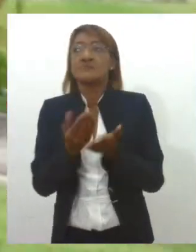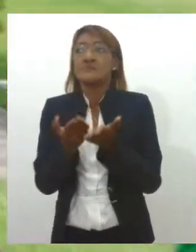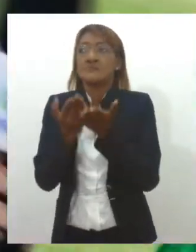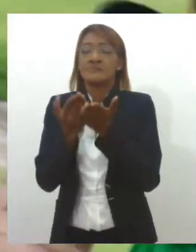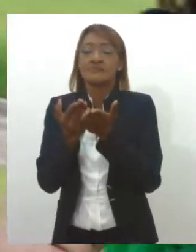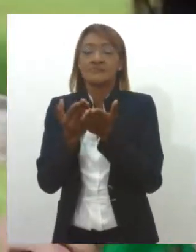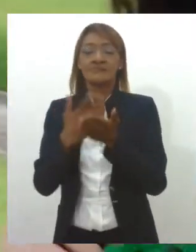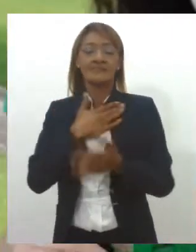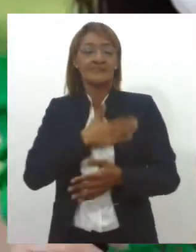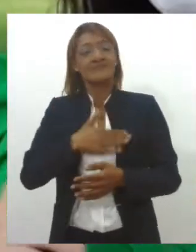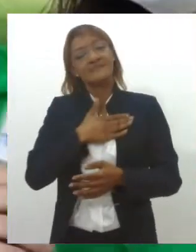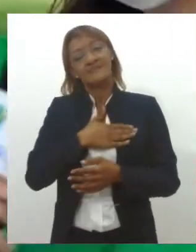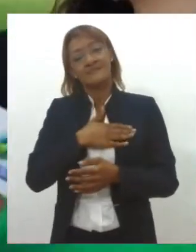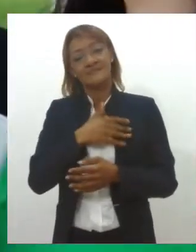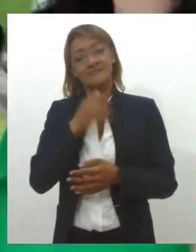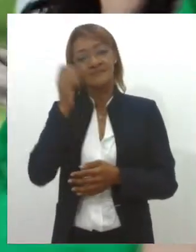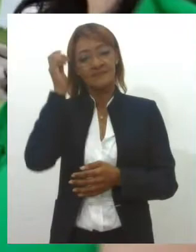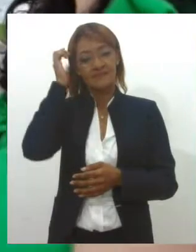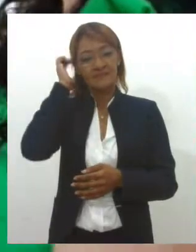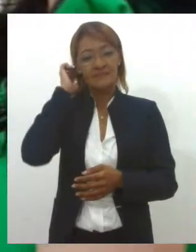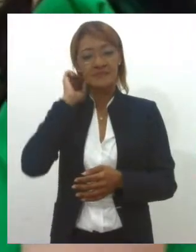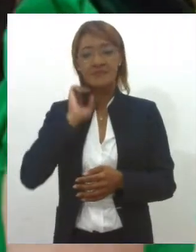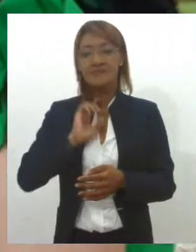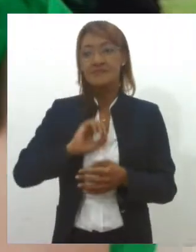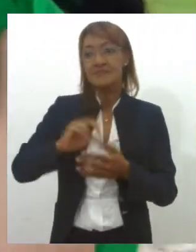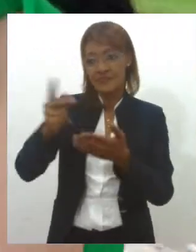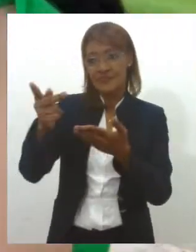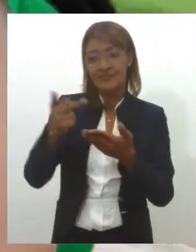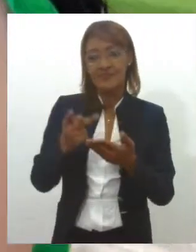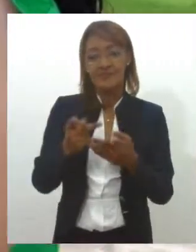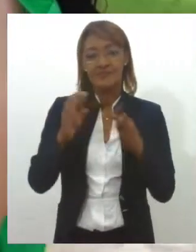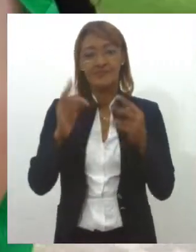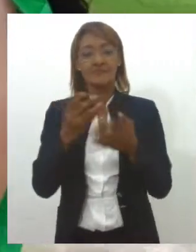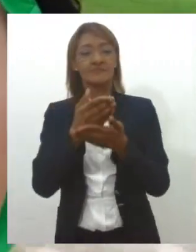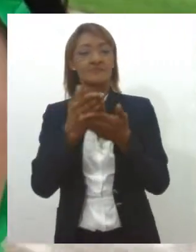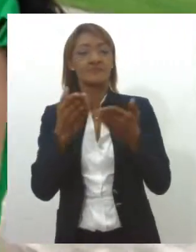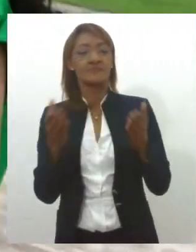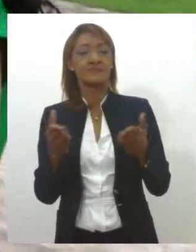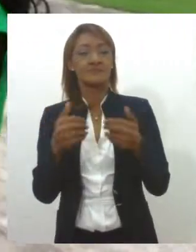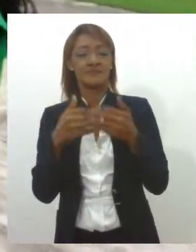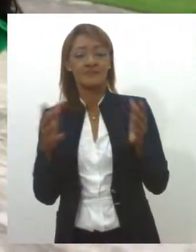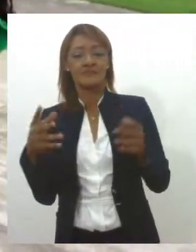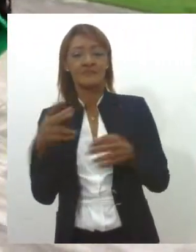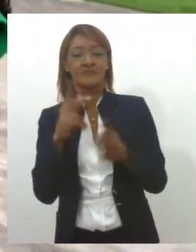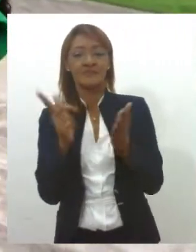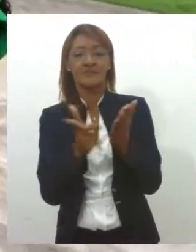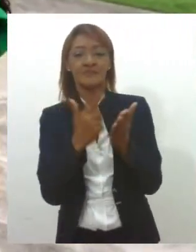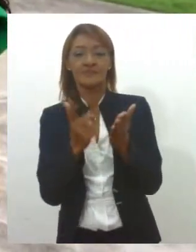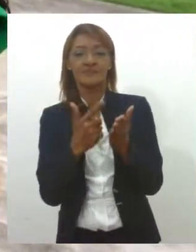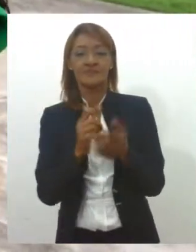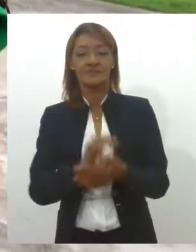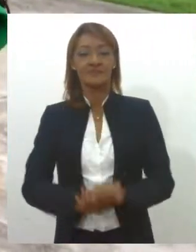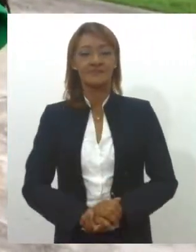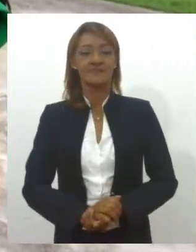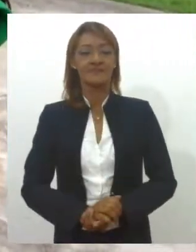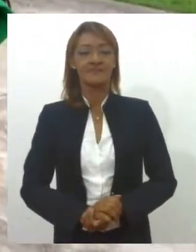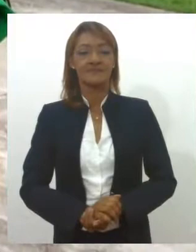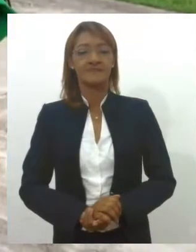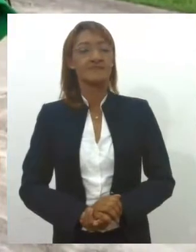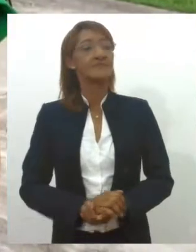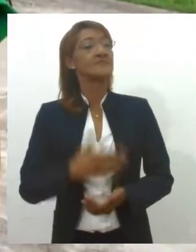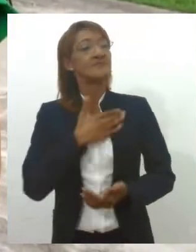satisfação então só para a gente encerrar com vida pessoal a participar do lançamento a fazer parte dessa obra também foto